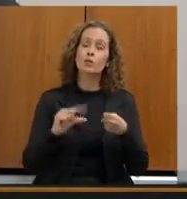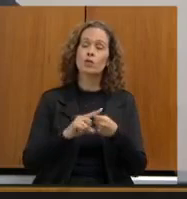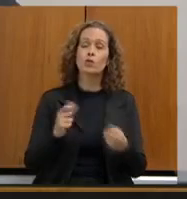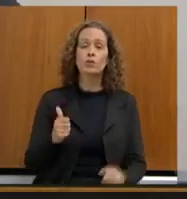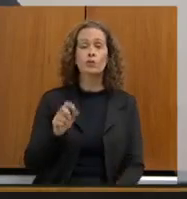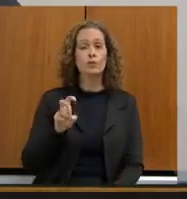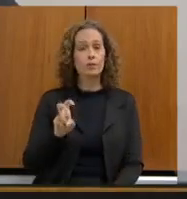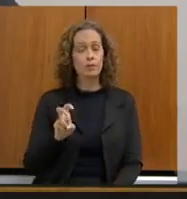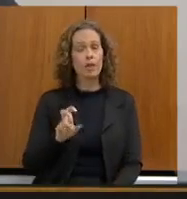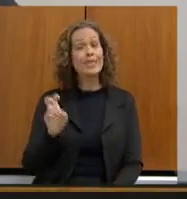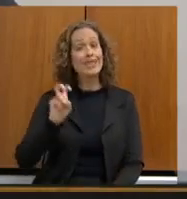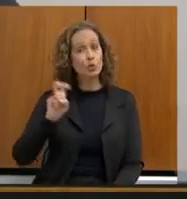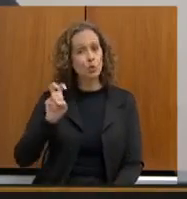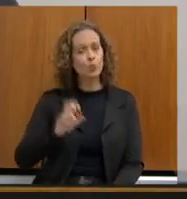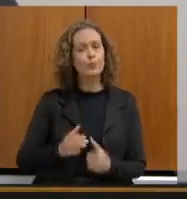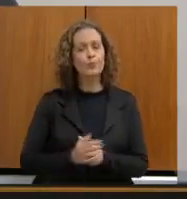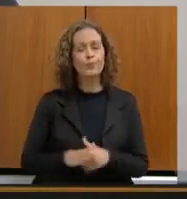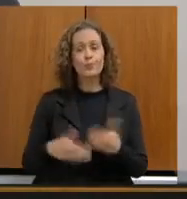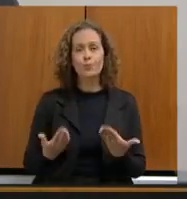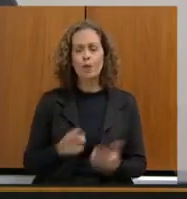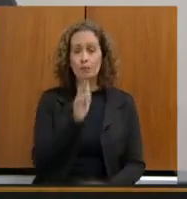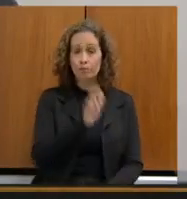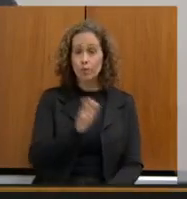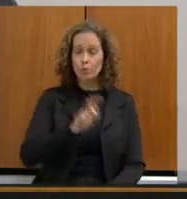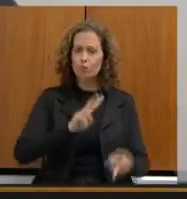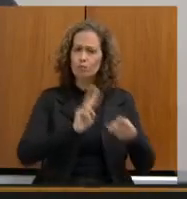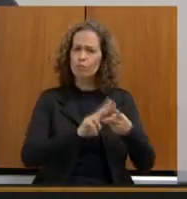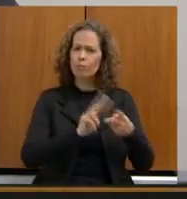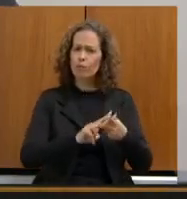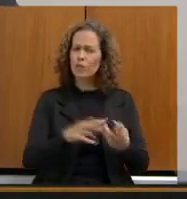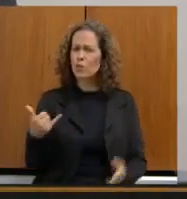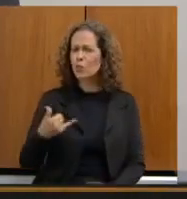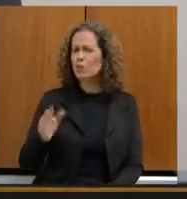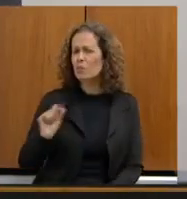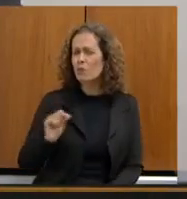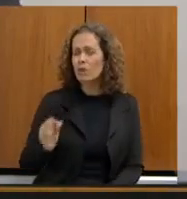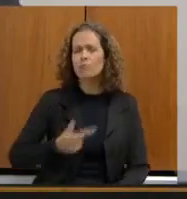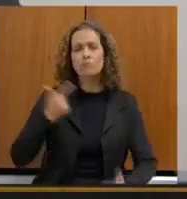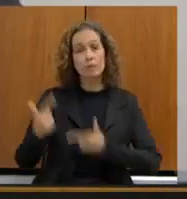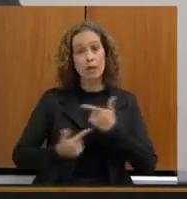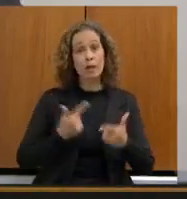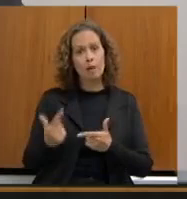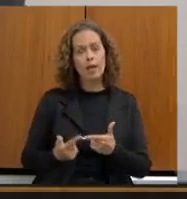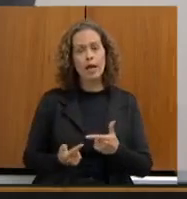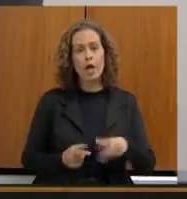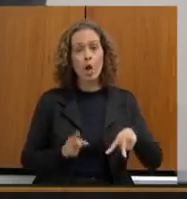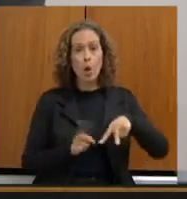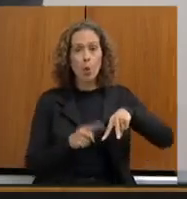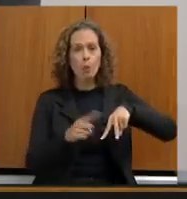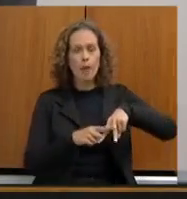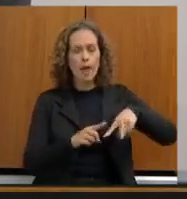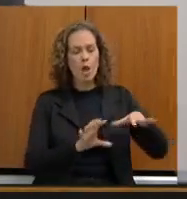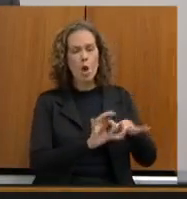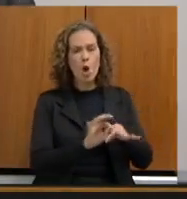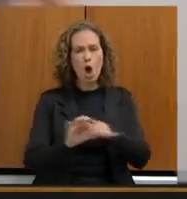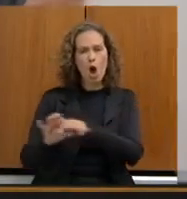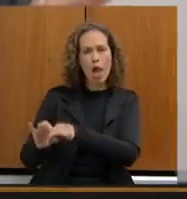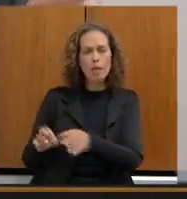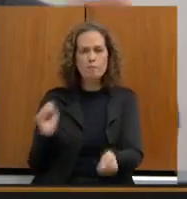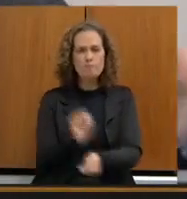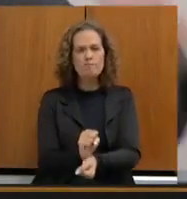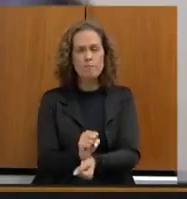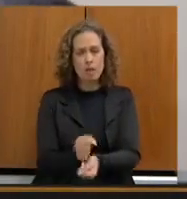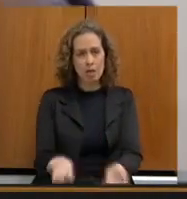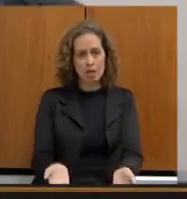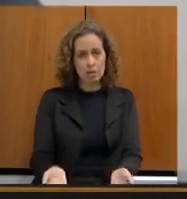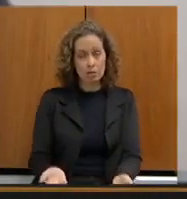5º preso o que ele tem que fazer no mínimo ela trabalhar concorrentes do pé esse tipo de preso e